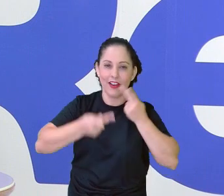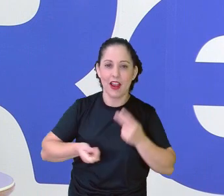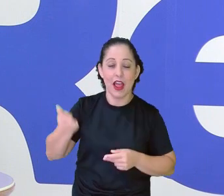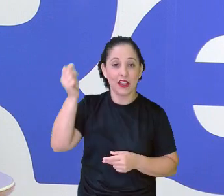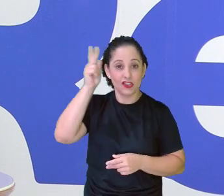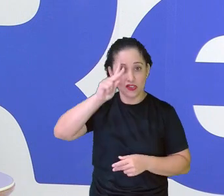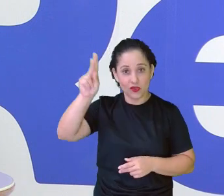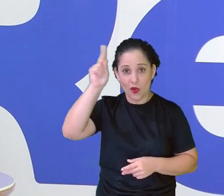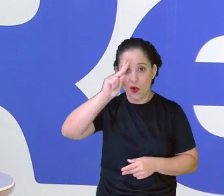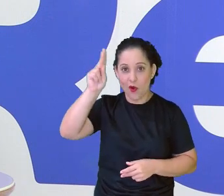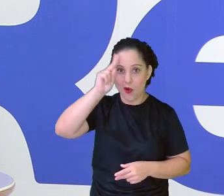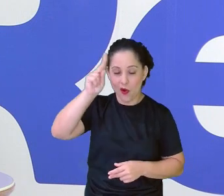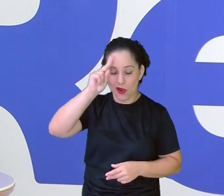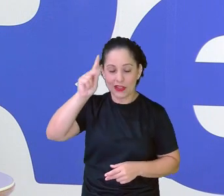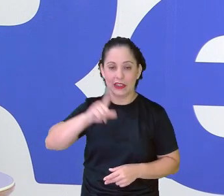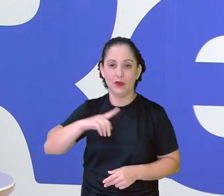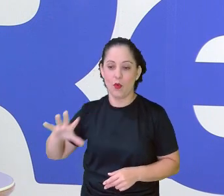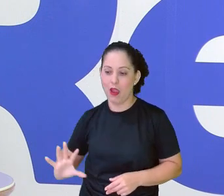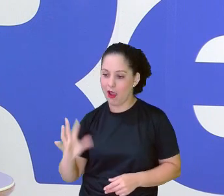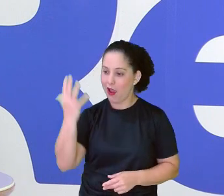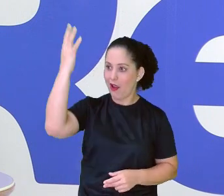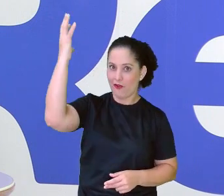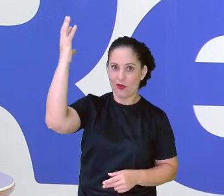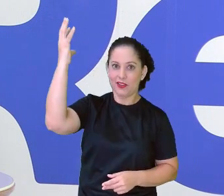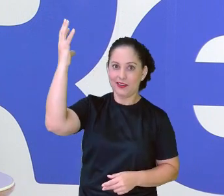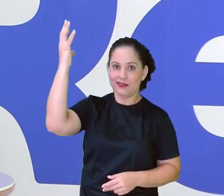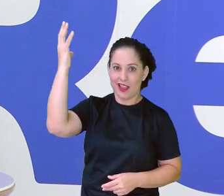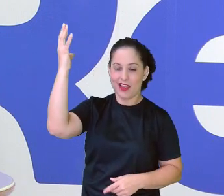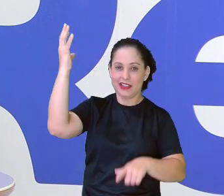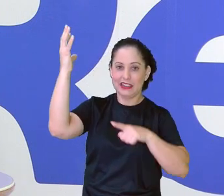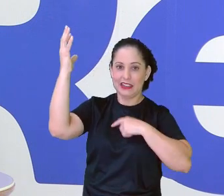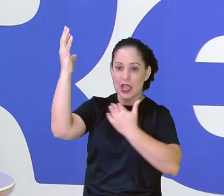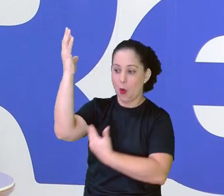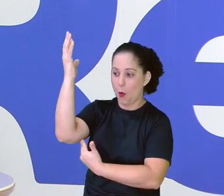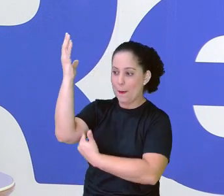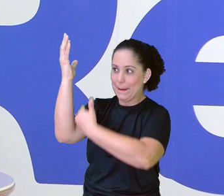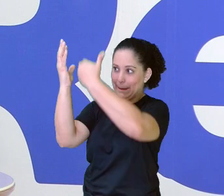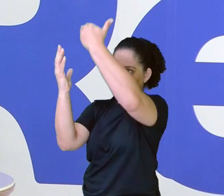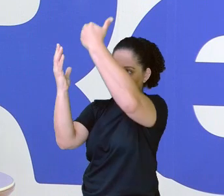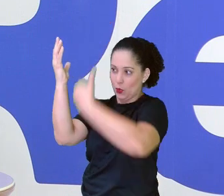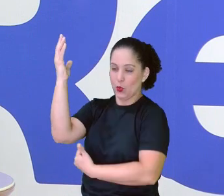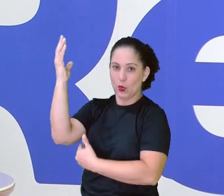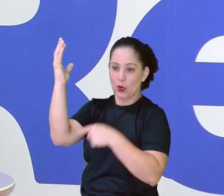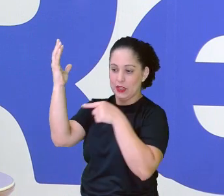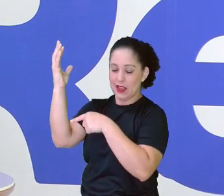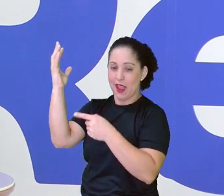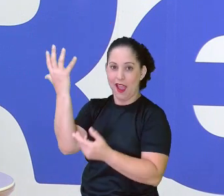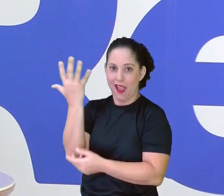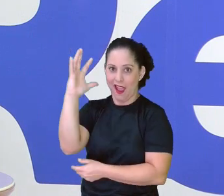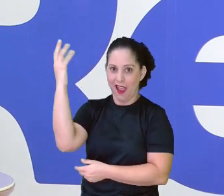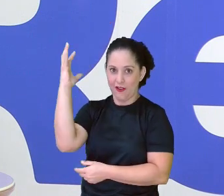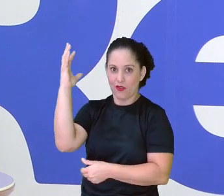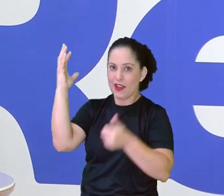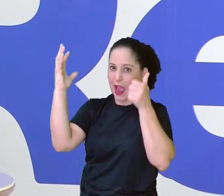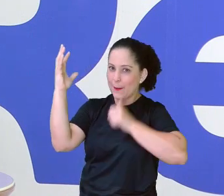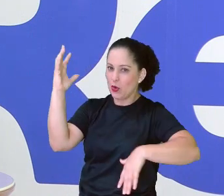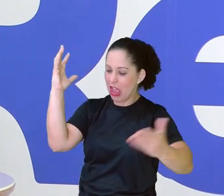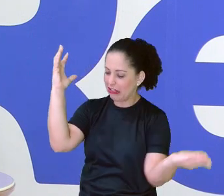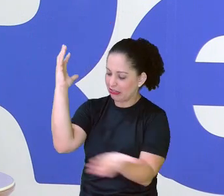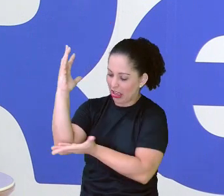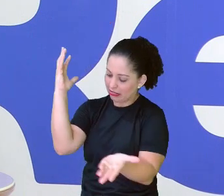uma mangueira centenária, vizinha da casa dela. E aí, a vizinha derrubou a árvore centenária, porque